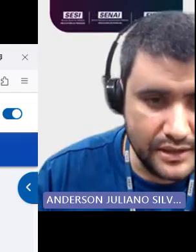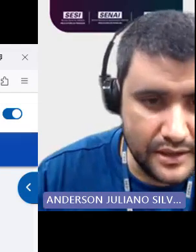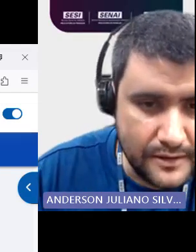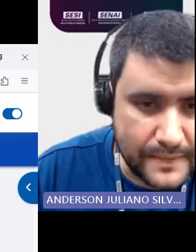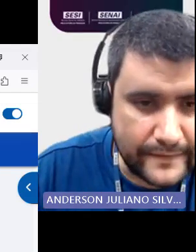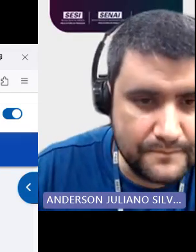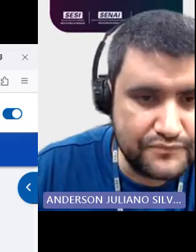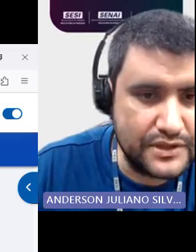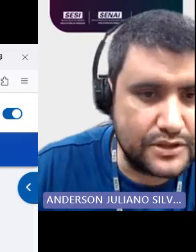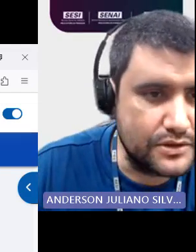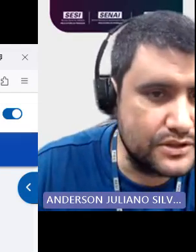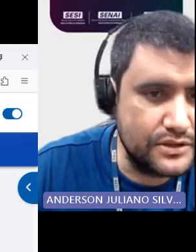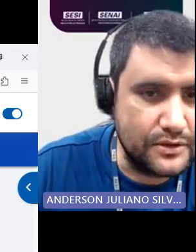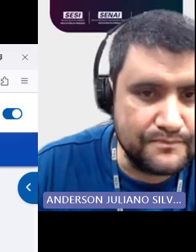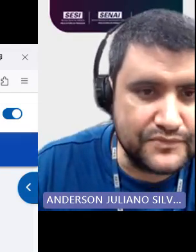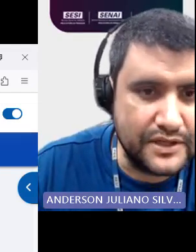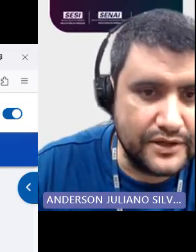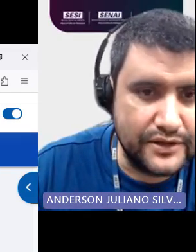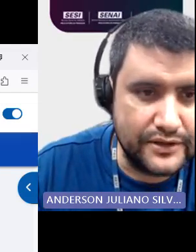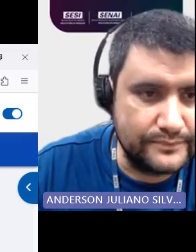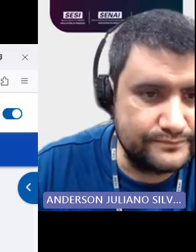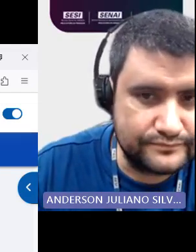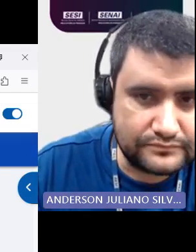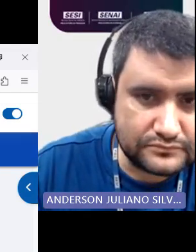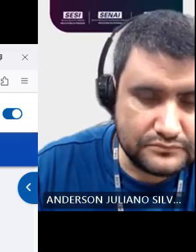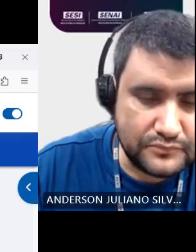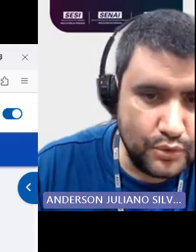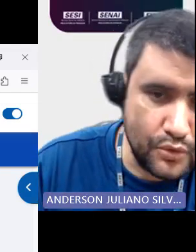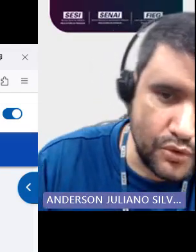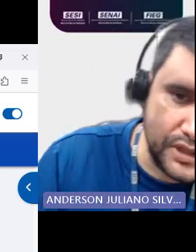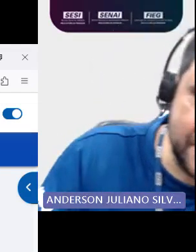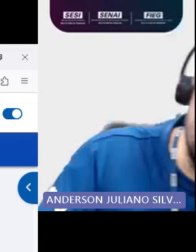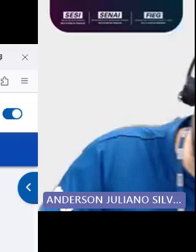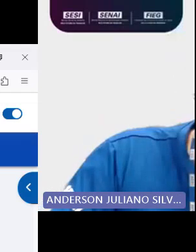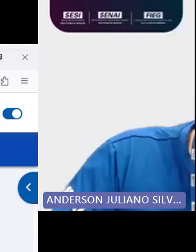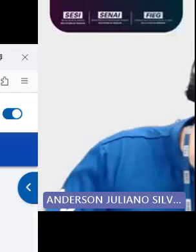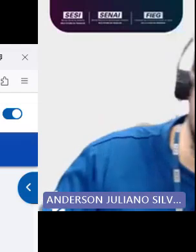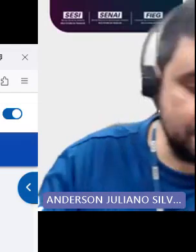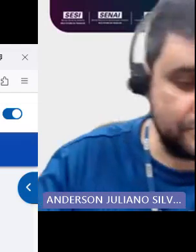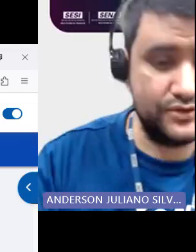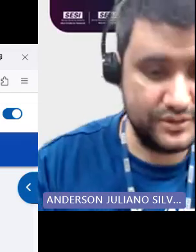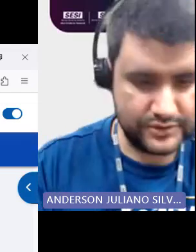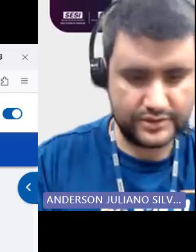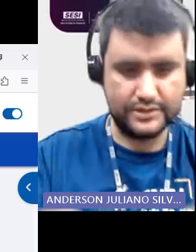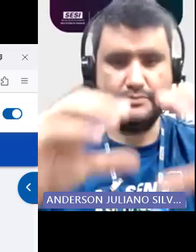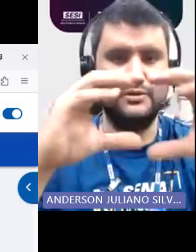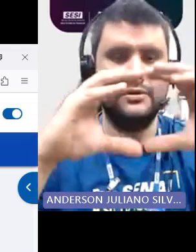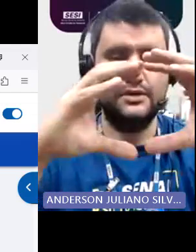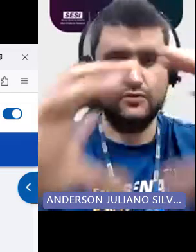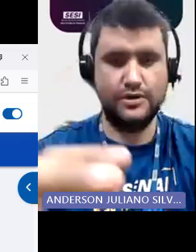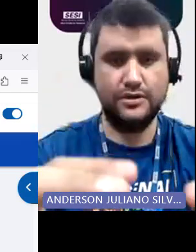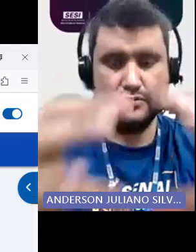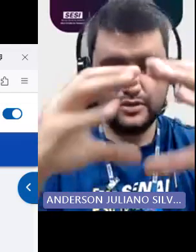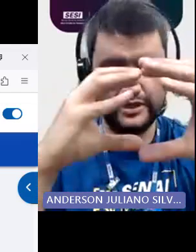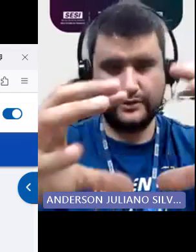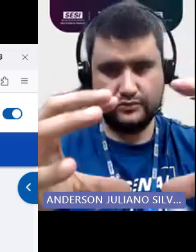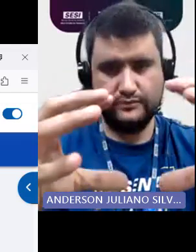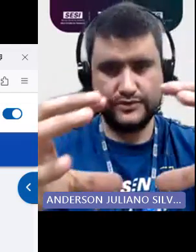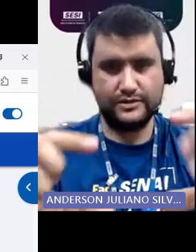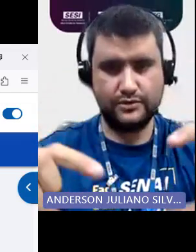errada, né? Então aqui, ó, é, nunca olhar de lado e nem por cima, assim, sempre olhar num